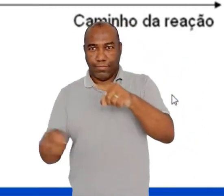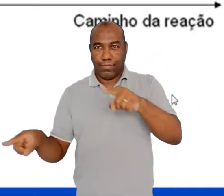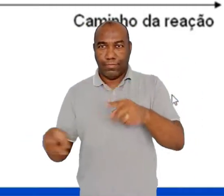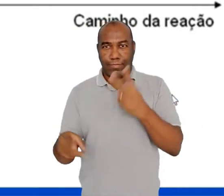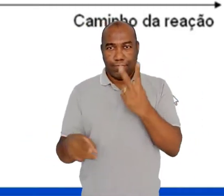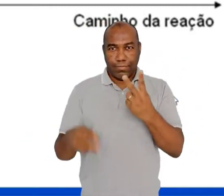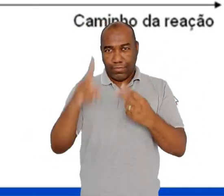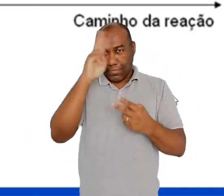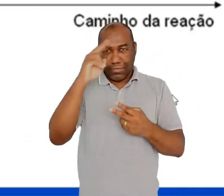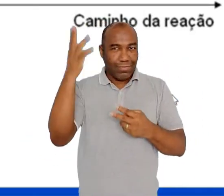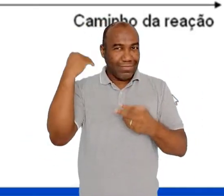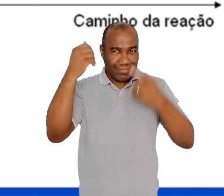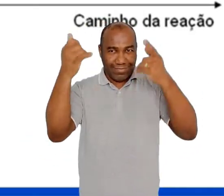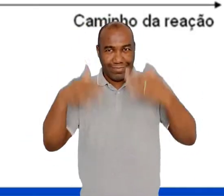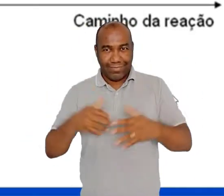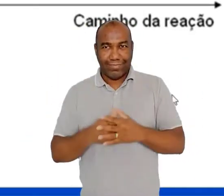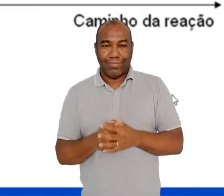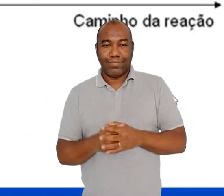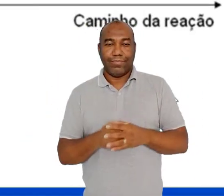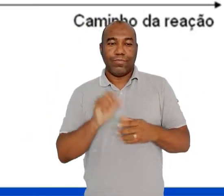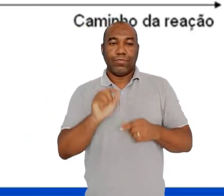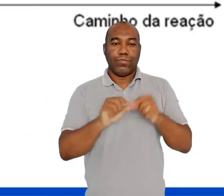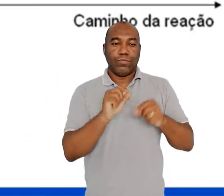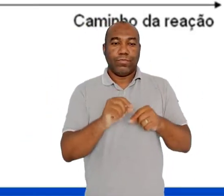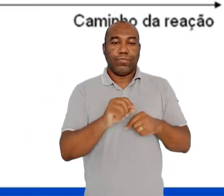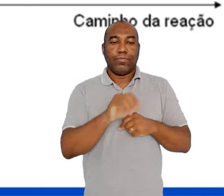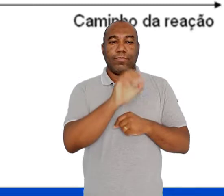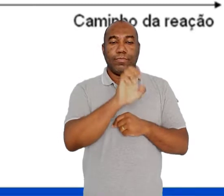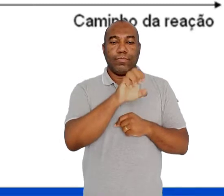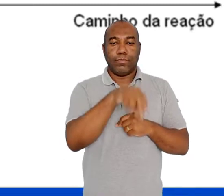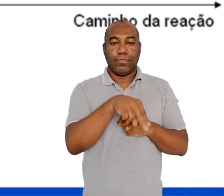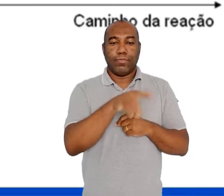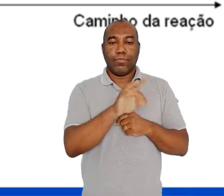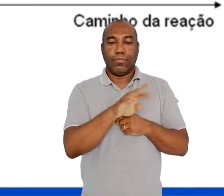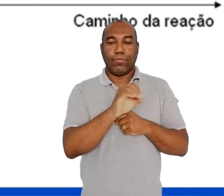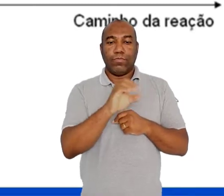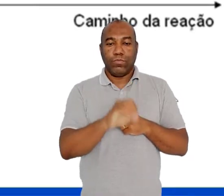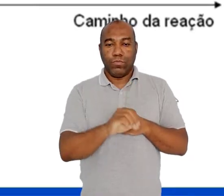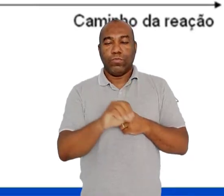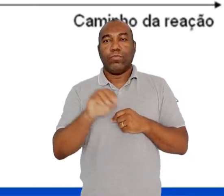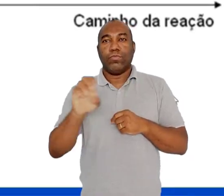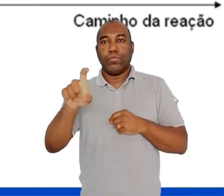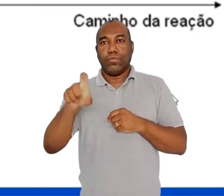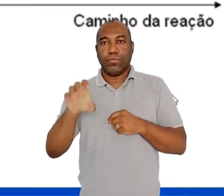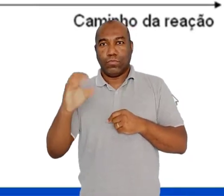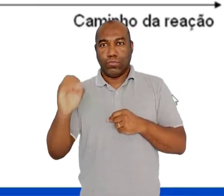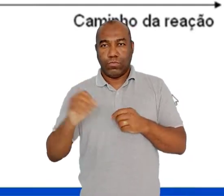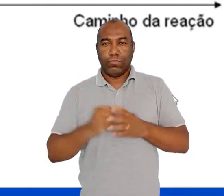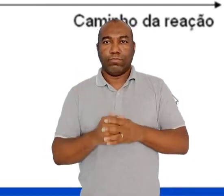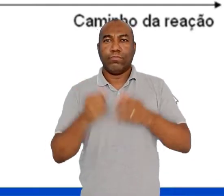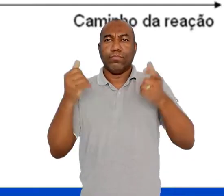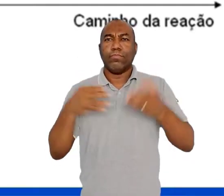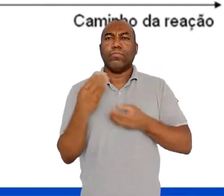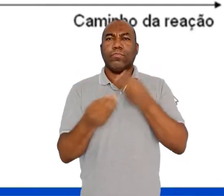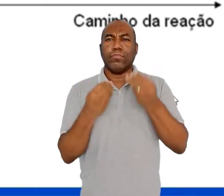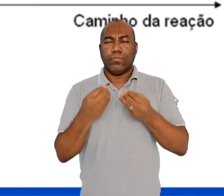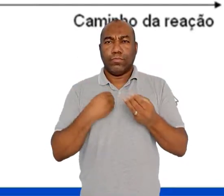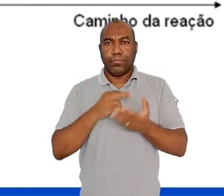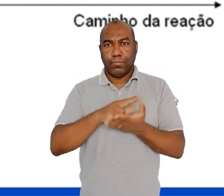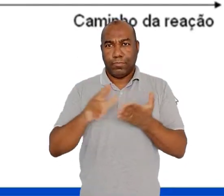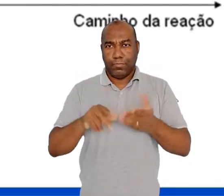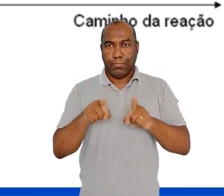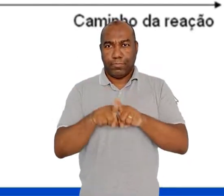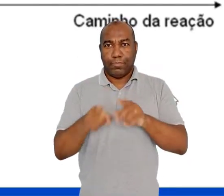os gráficos das reações exotérmicas. Então, pessoal, vamos ver se vocês lembram da aula anterior mesmo. Qual dos dois gráficos é